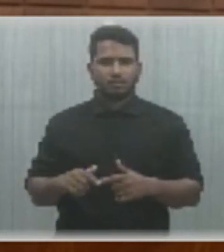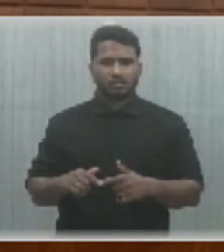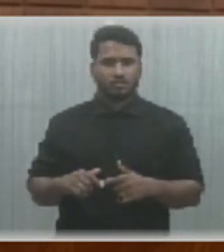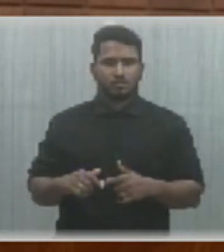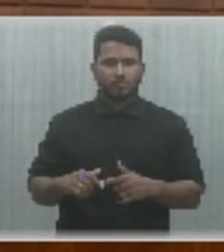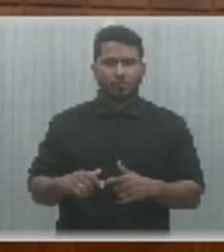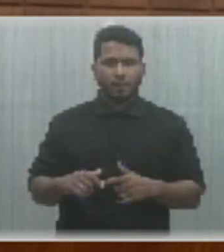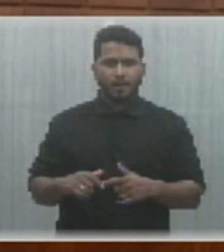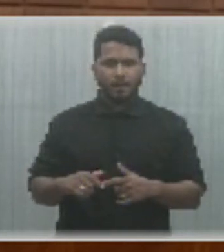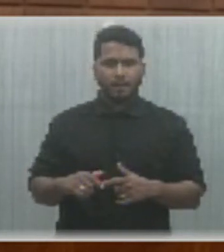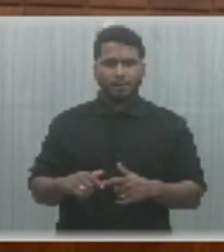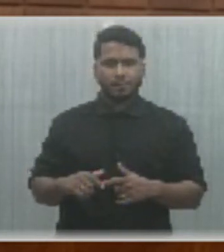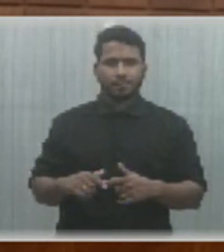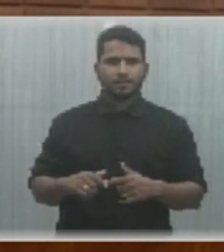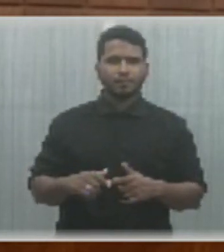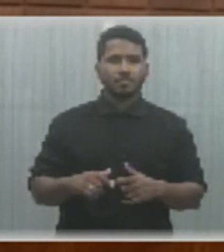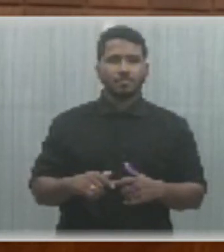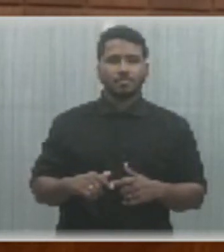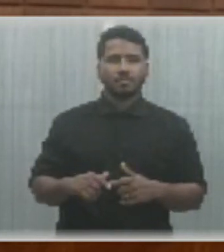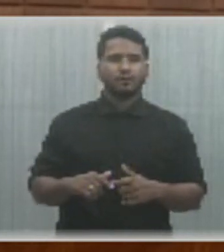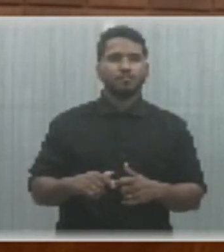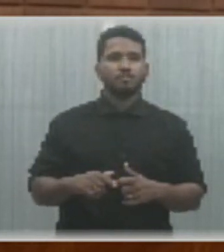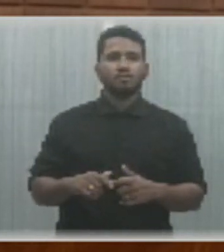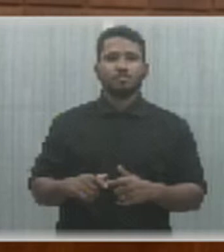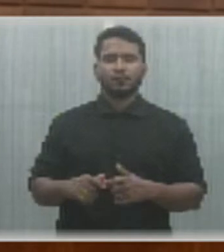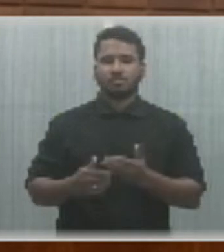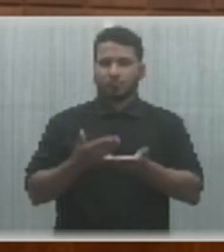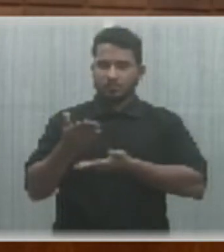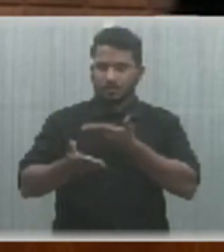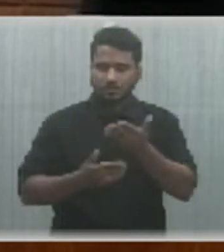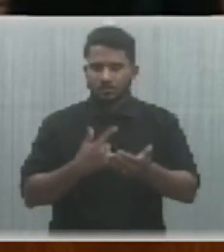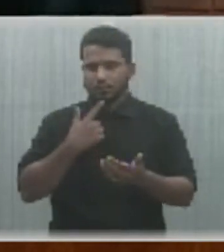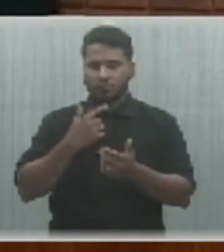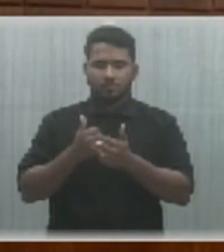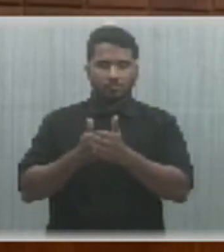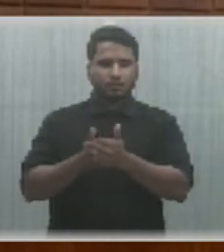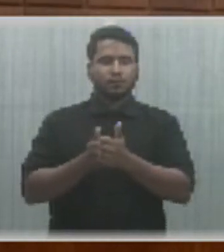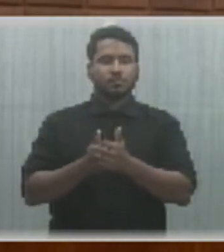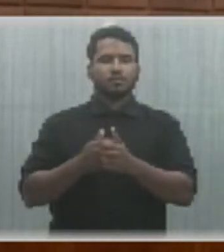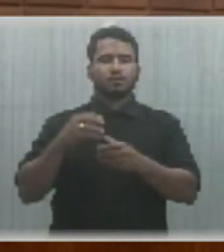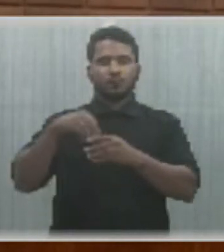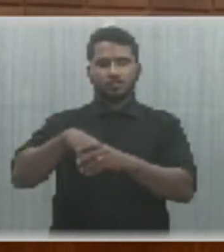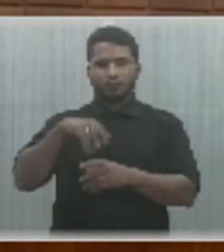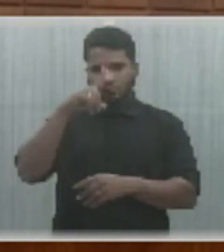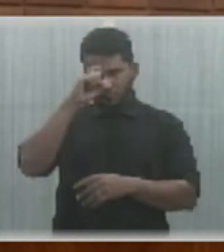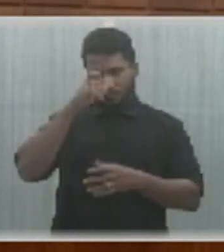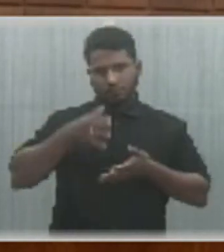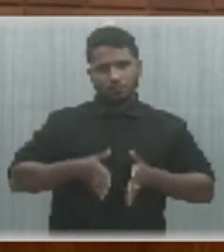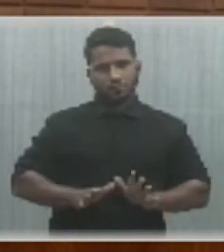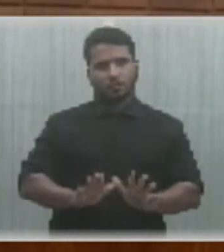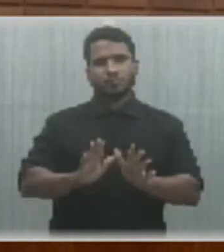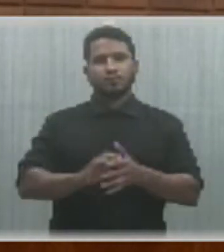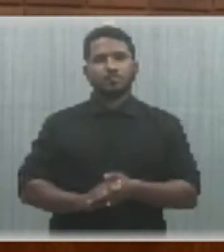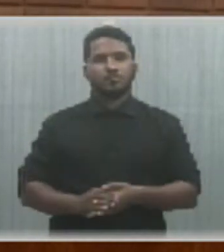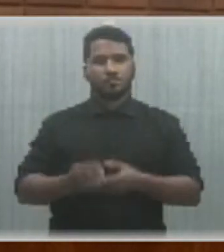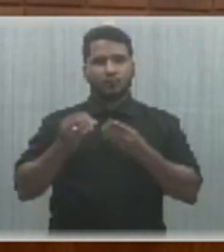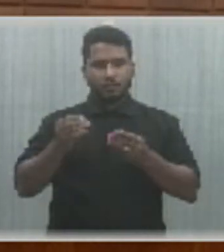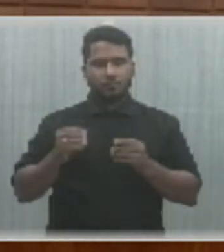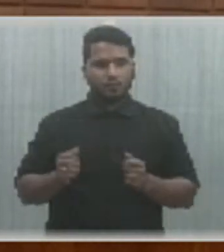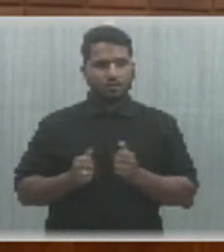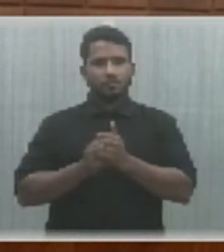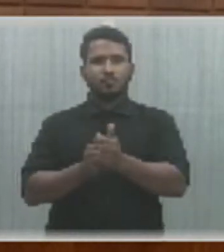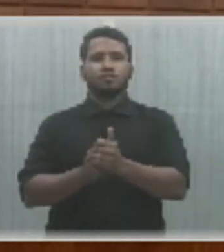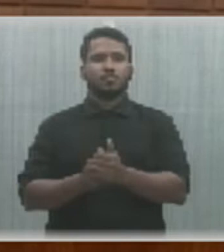essa pediatra, que fazem esse acompanhamento nas maternidades de Teresina, para que